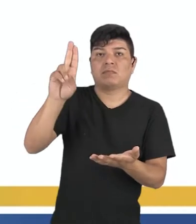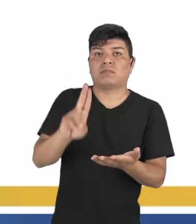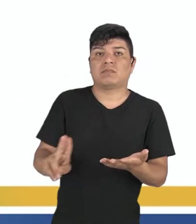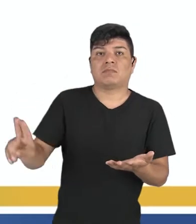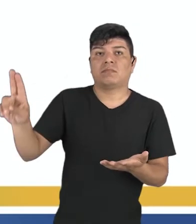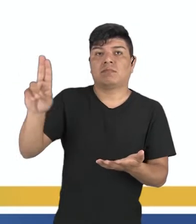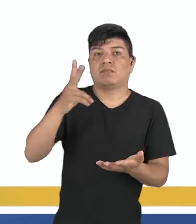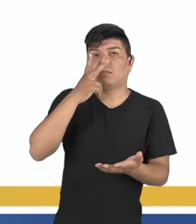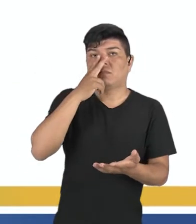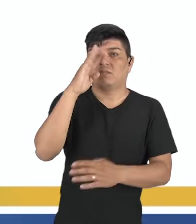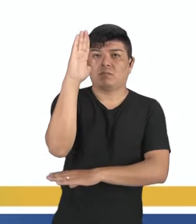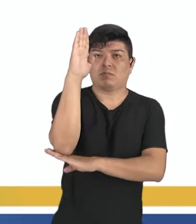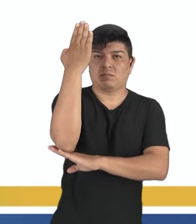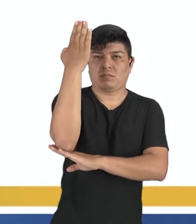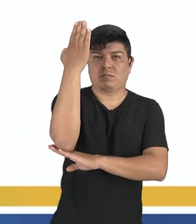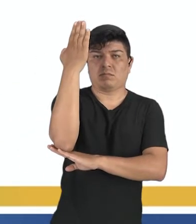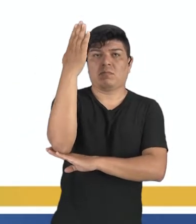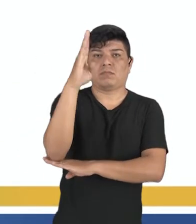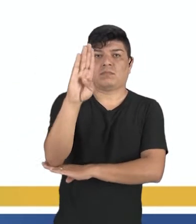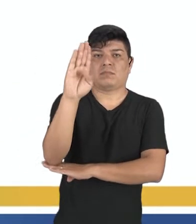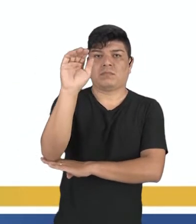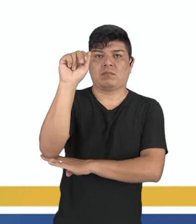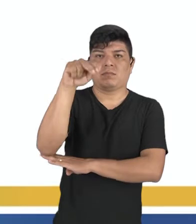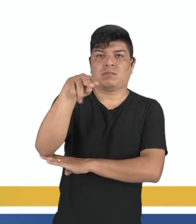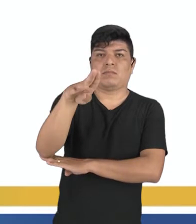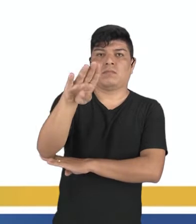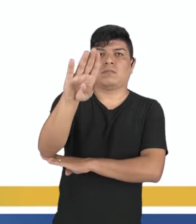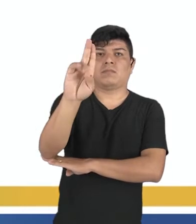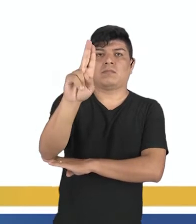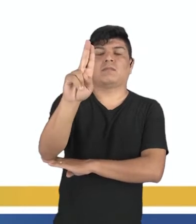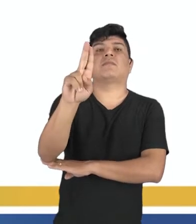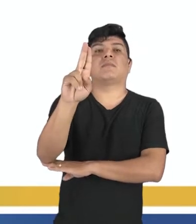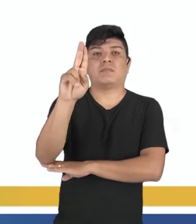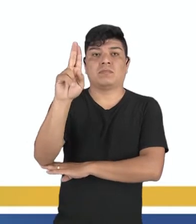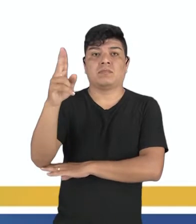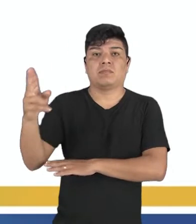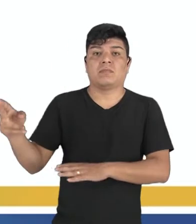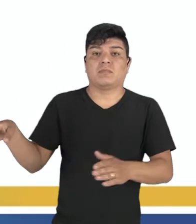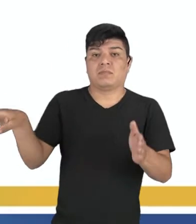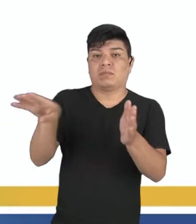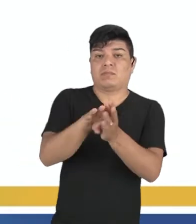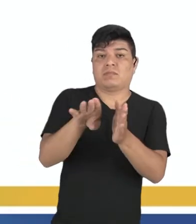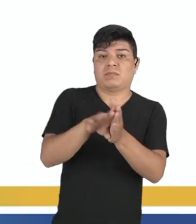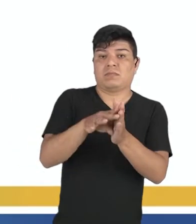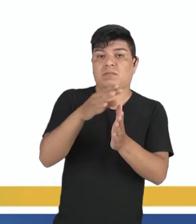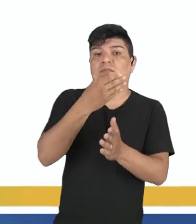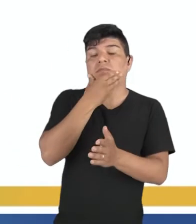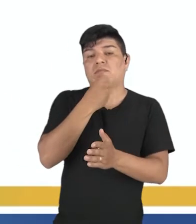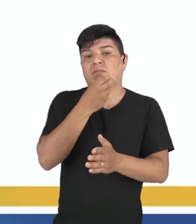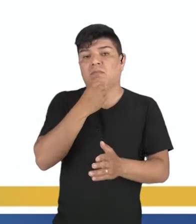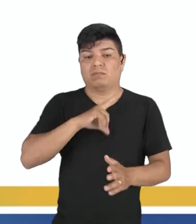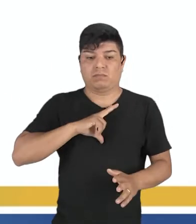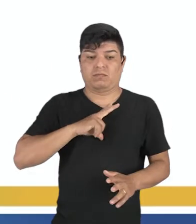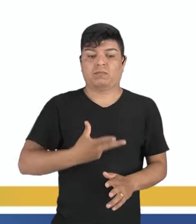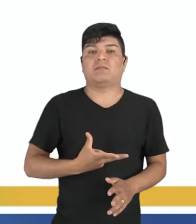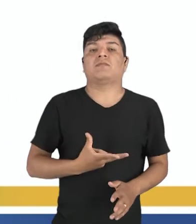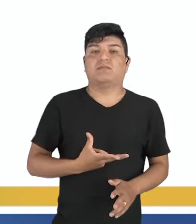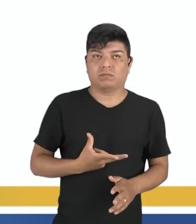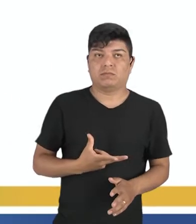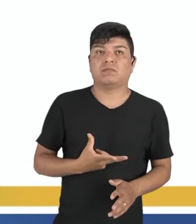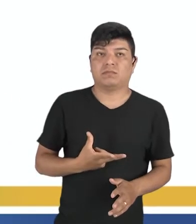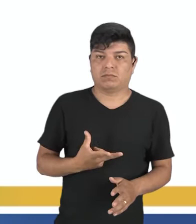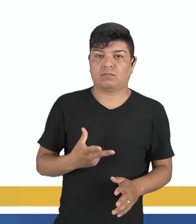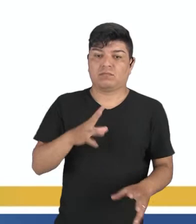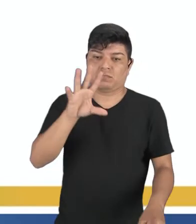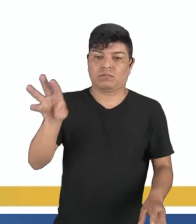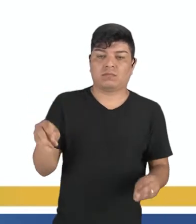do bambu. A chegada do colonizador português representou incremento na